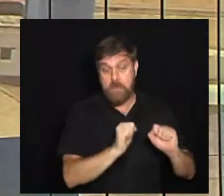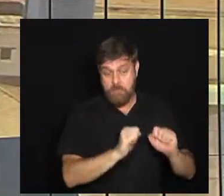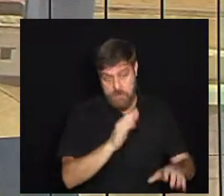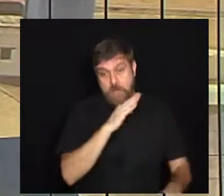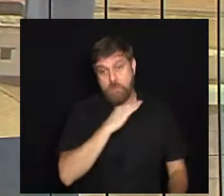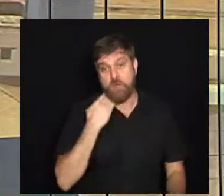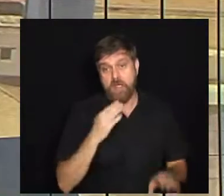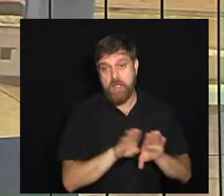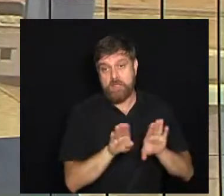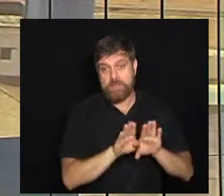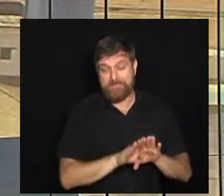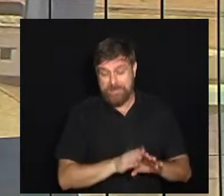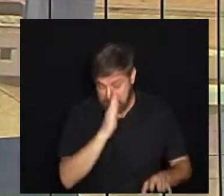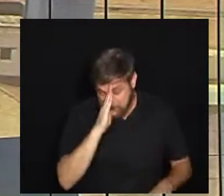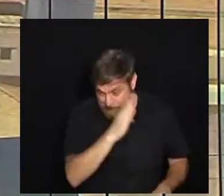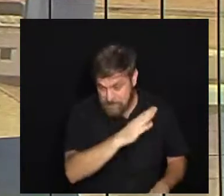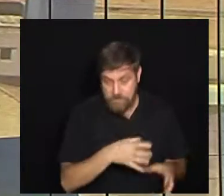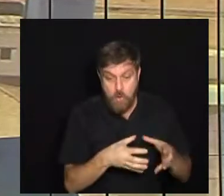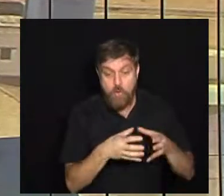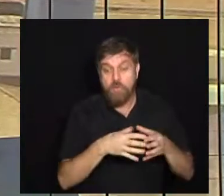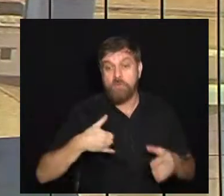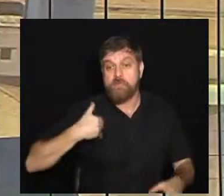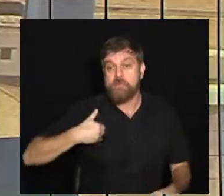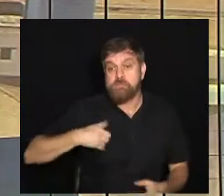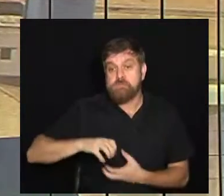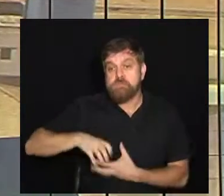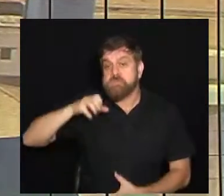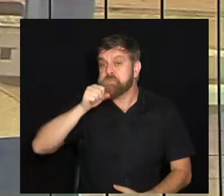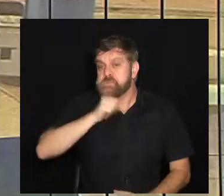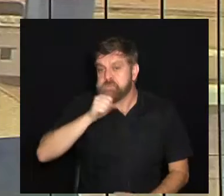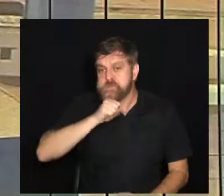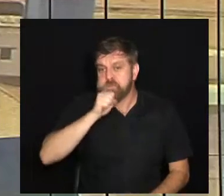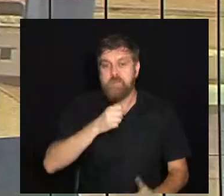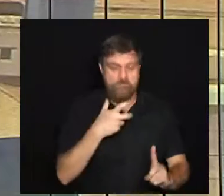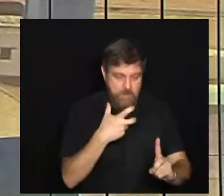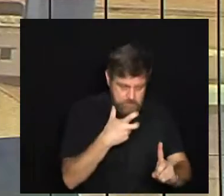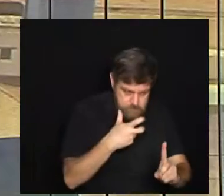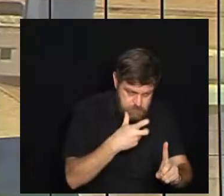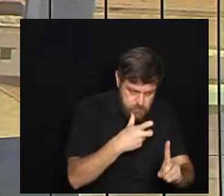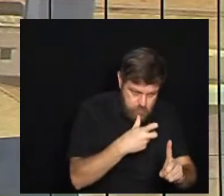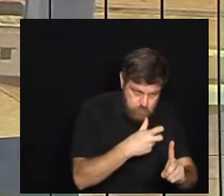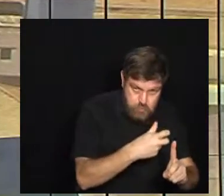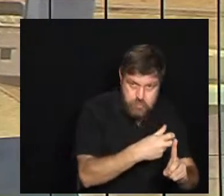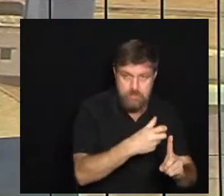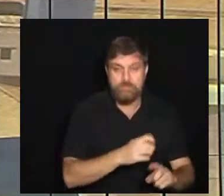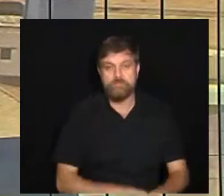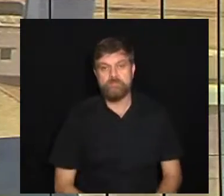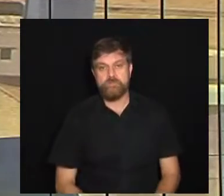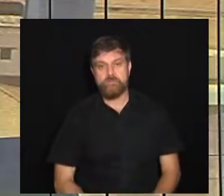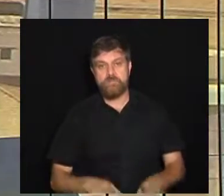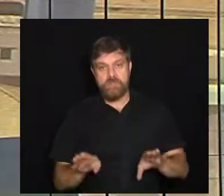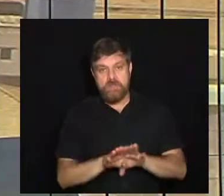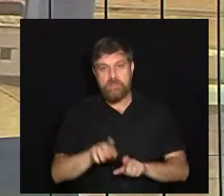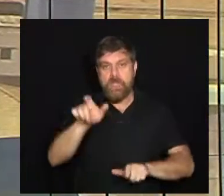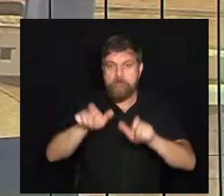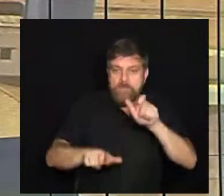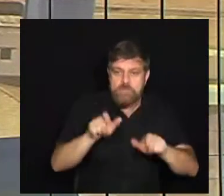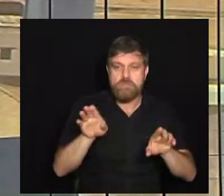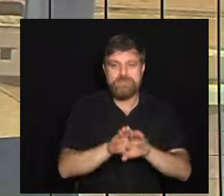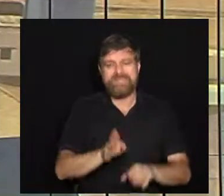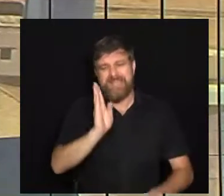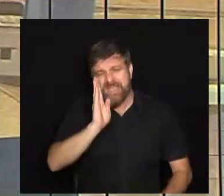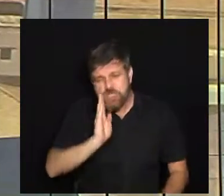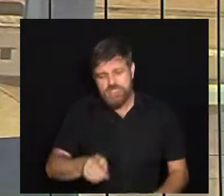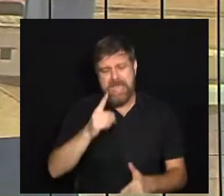né especialmente idosos né todo ano por isso que a gente falou da vacina da gripe para idosos etc e tal né eh também pessoas com doenças respiratórias